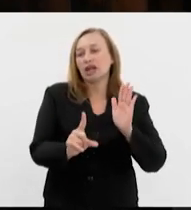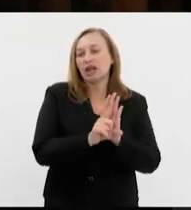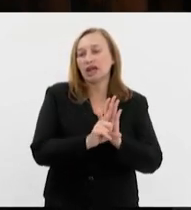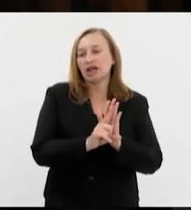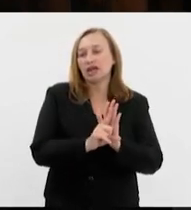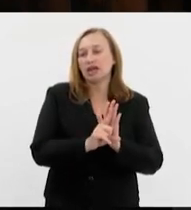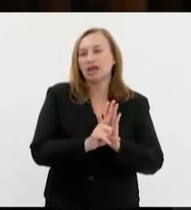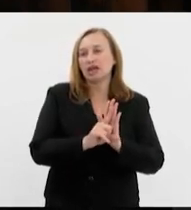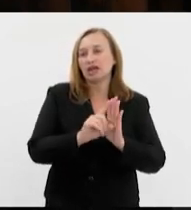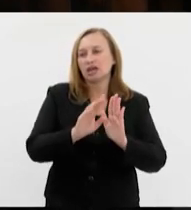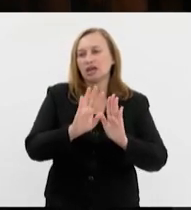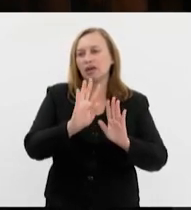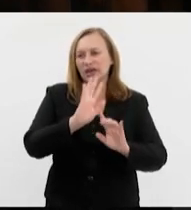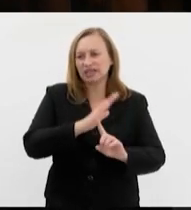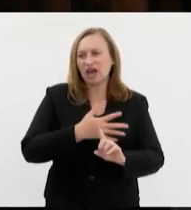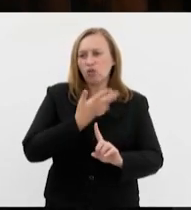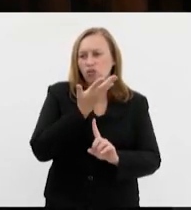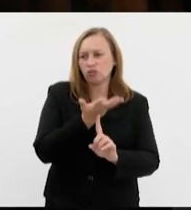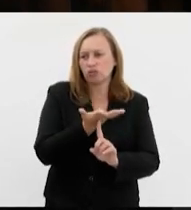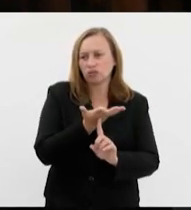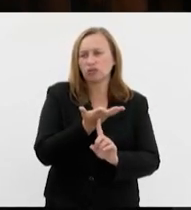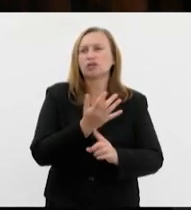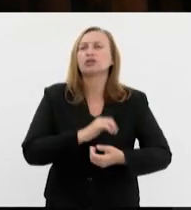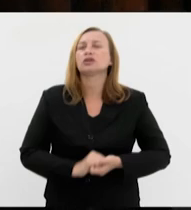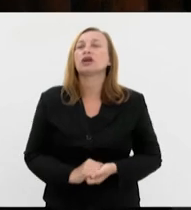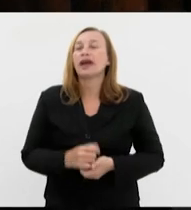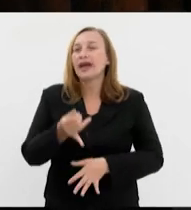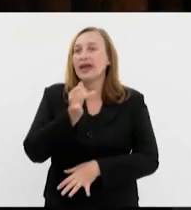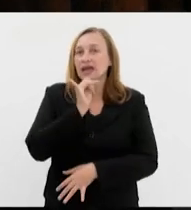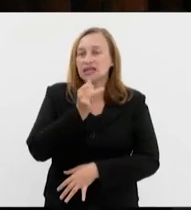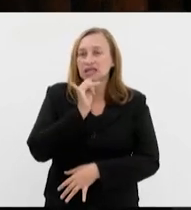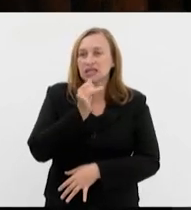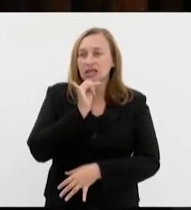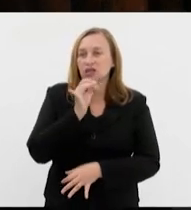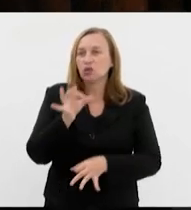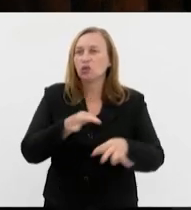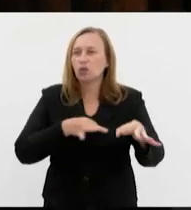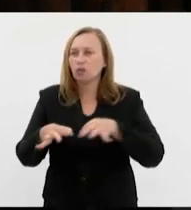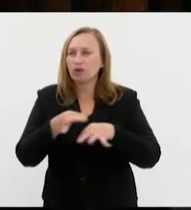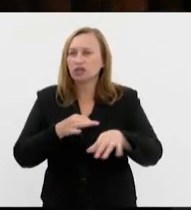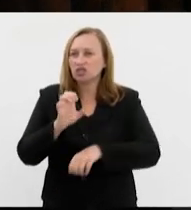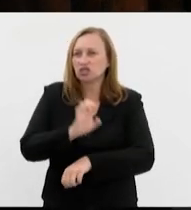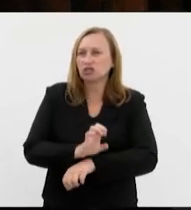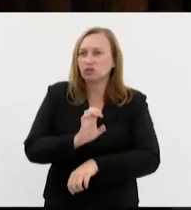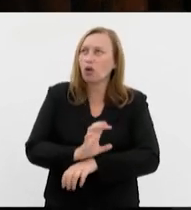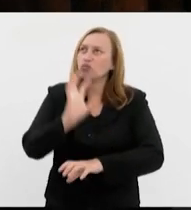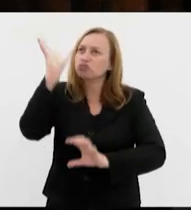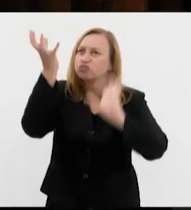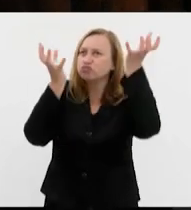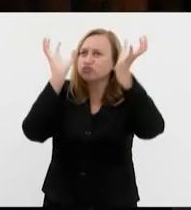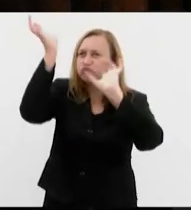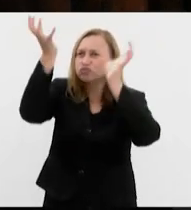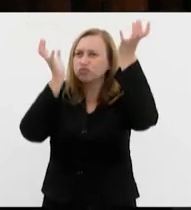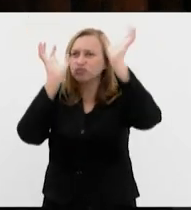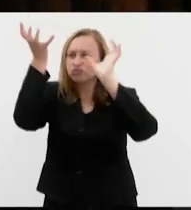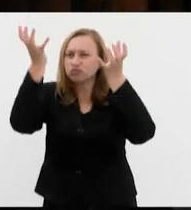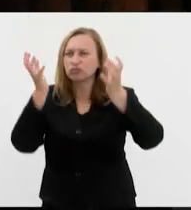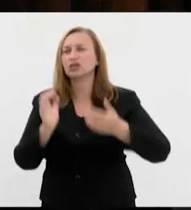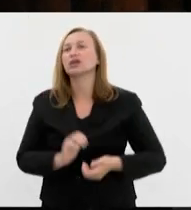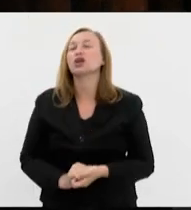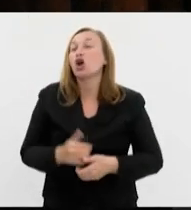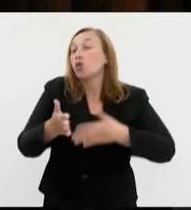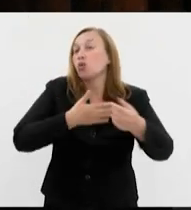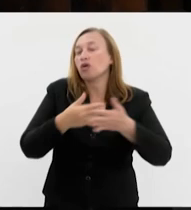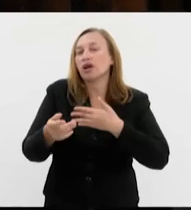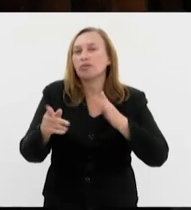mudanças climáticas, mas a gente ainda não tem, por exemplo, um plano estadual de mudanças climáticas. Então, qualquer projeto do